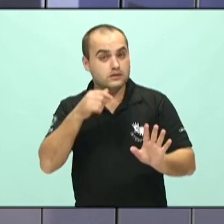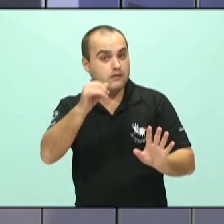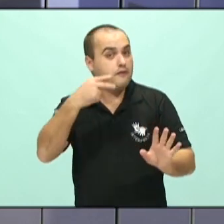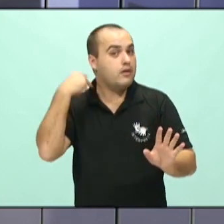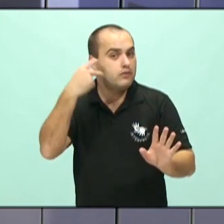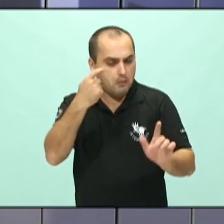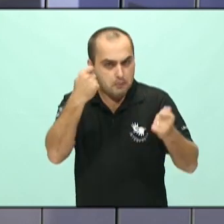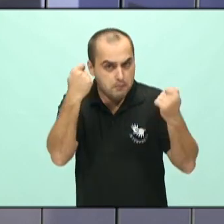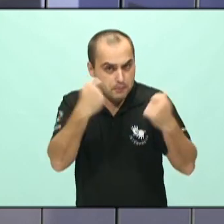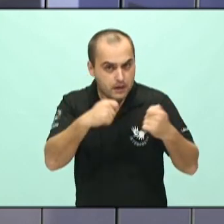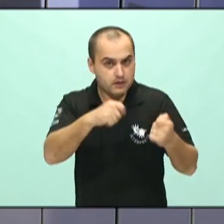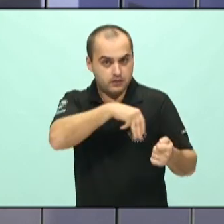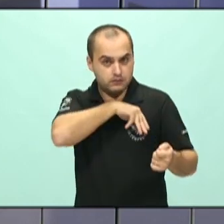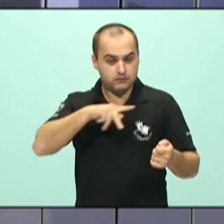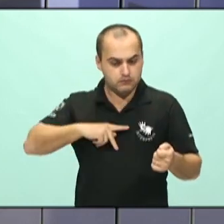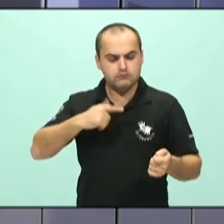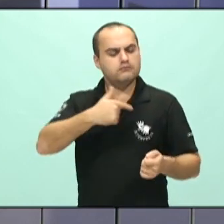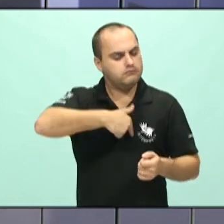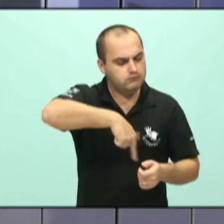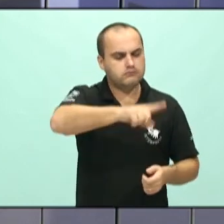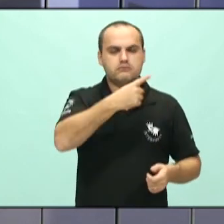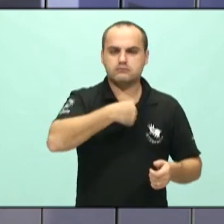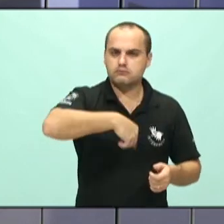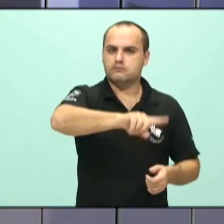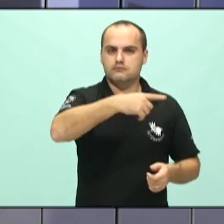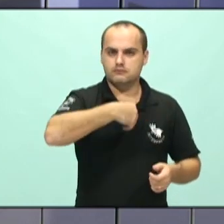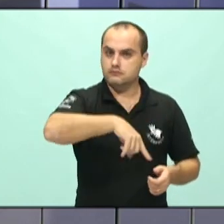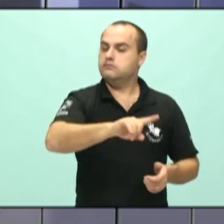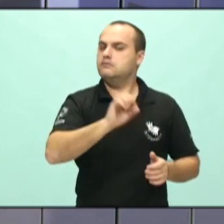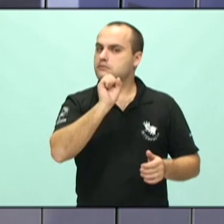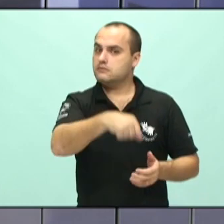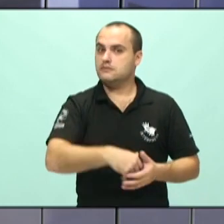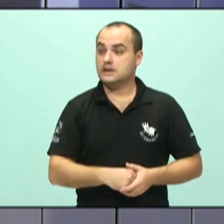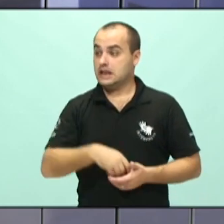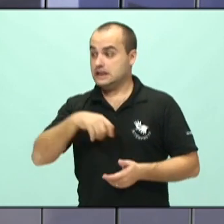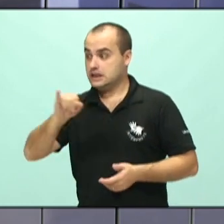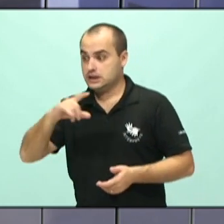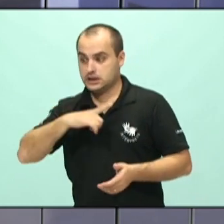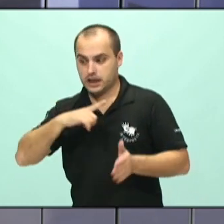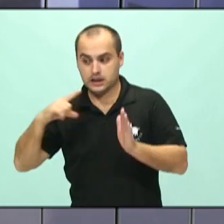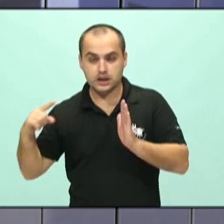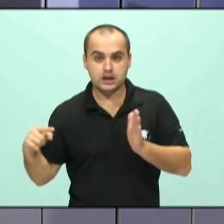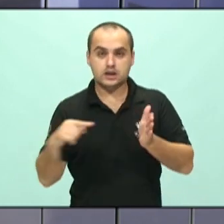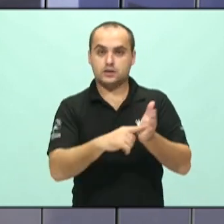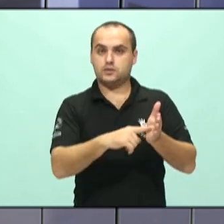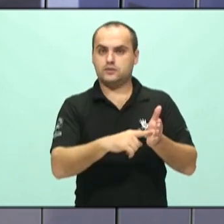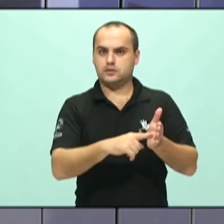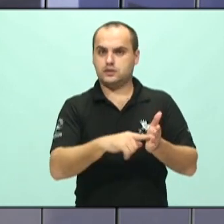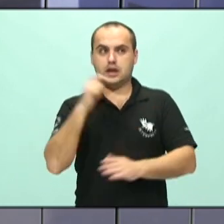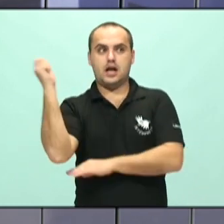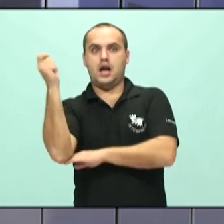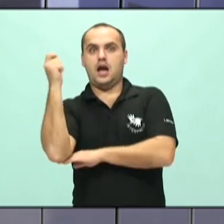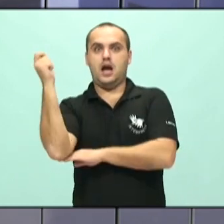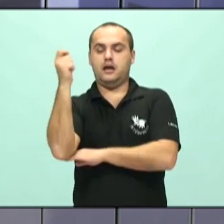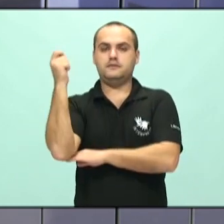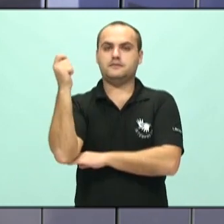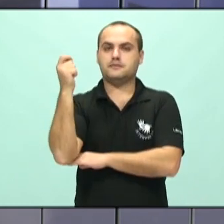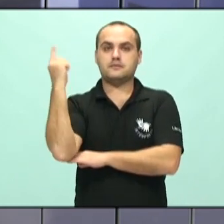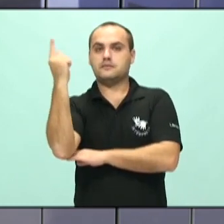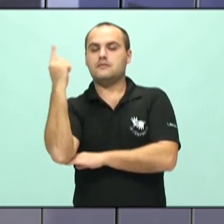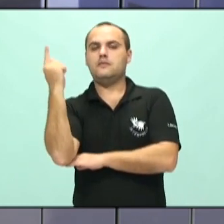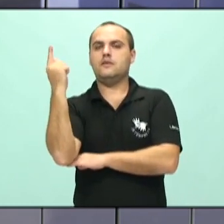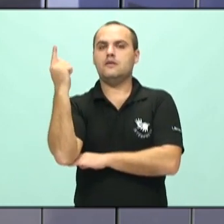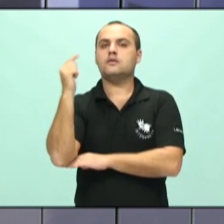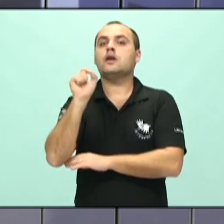precisar, porque faz parte do trabalho dele. Se eu peguei uma denúncia e se eu me deparei com algo grave, o que eu faço? Eu